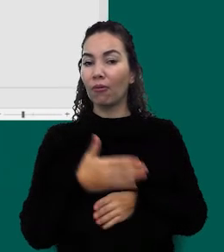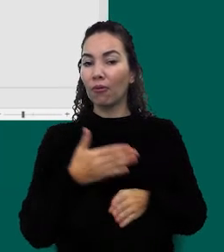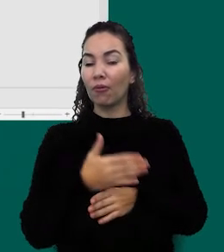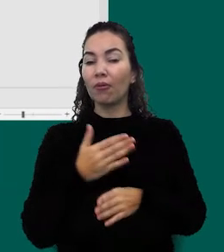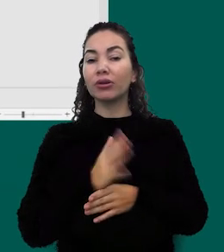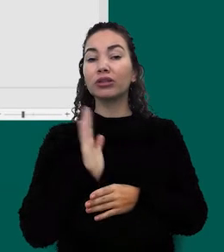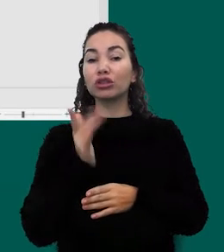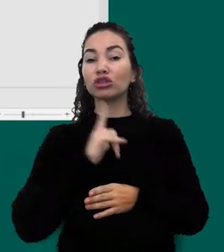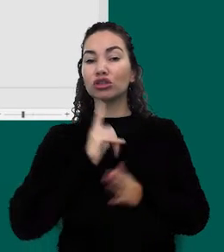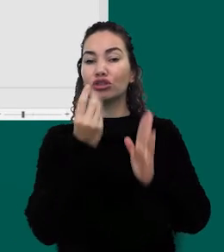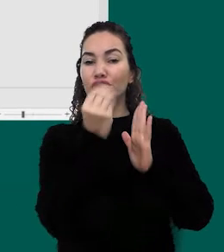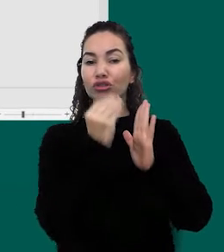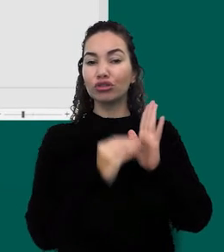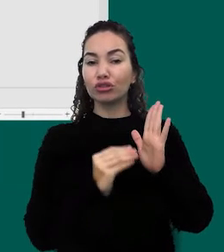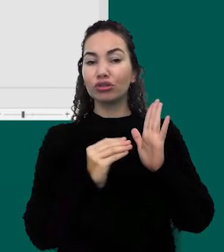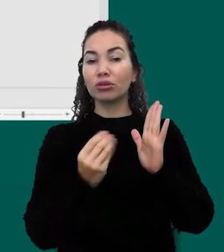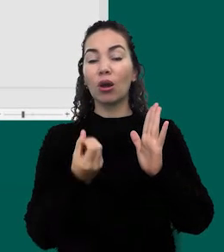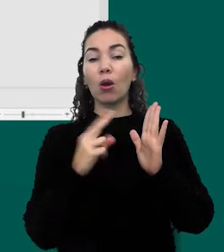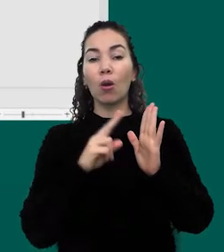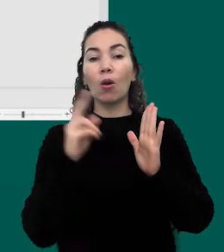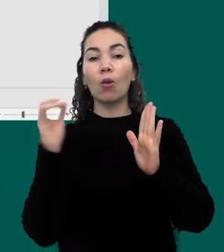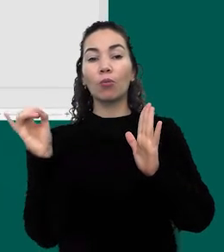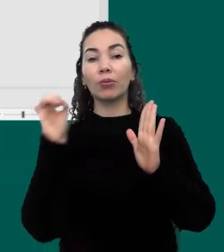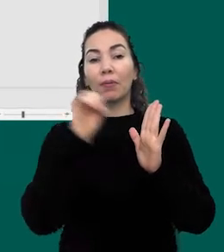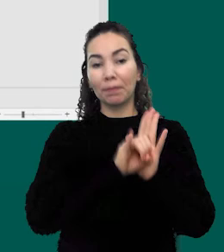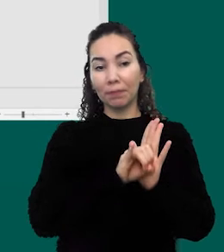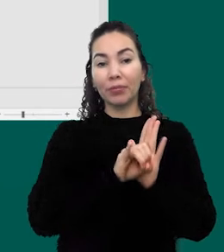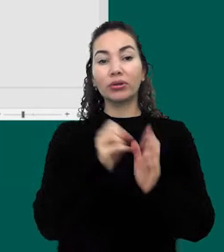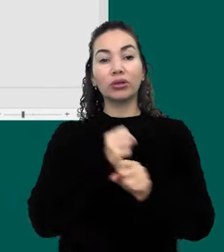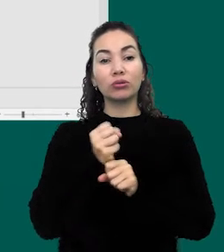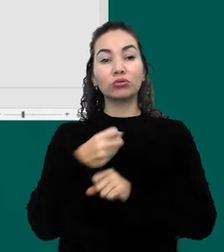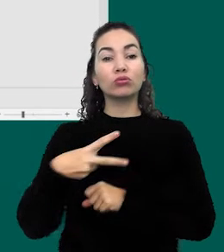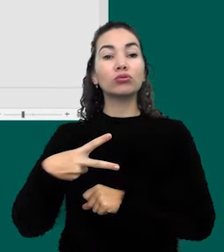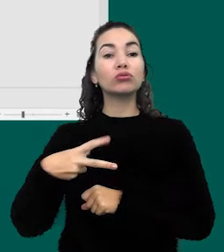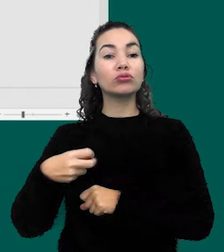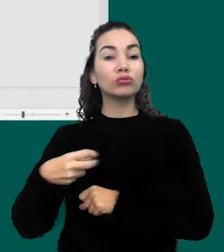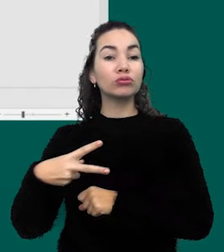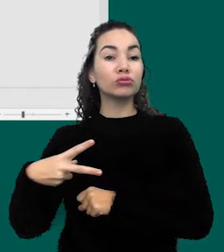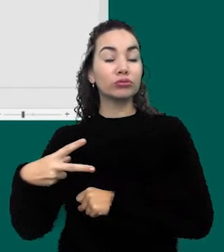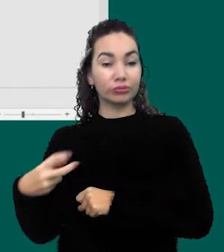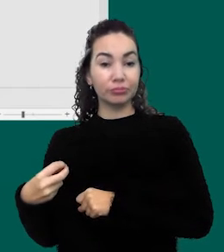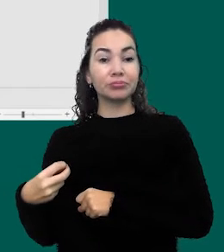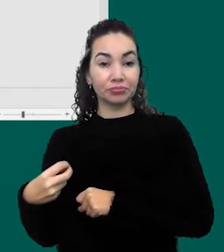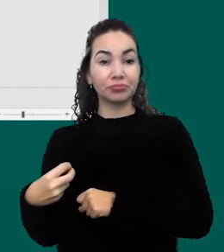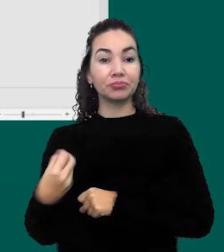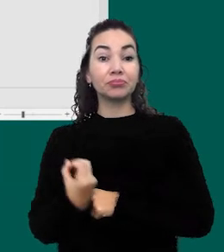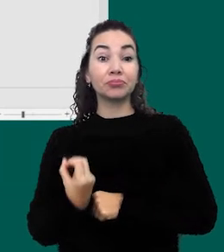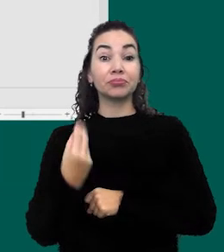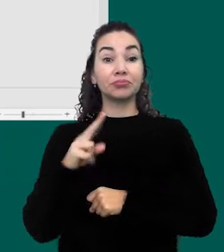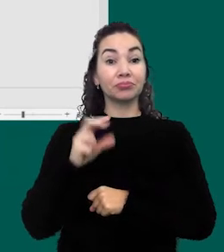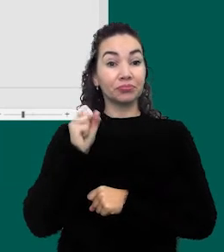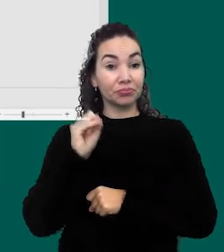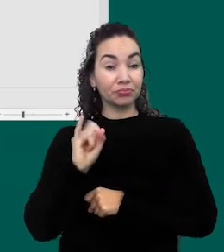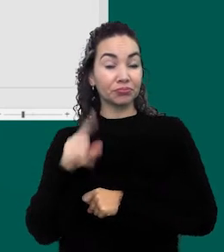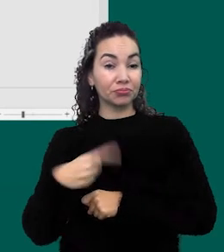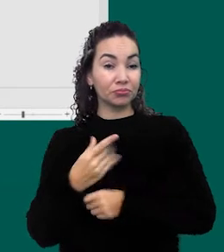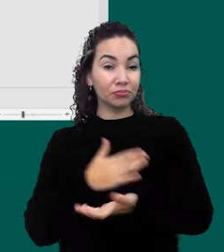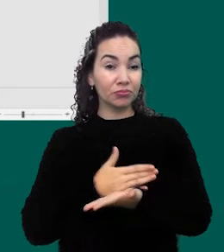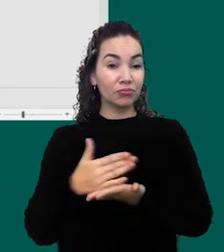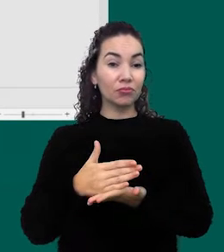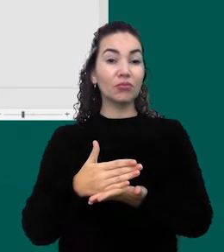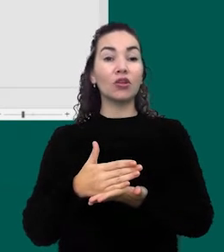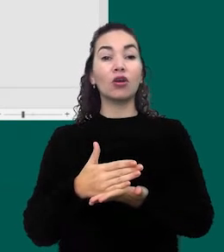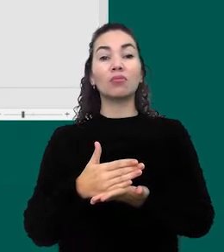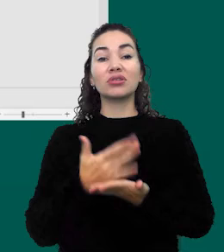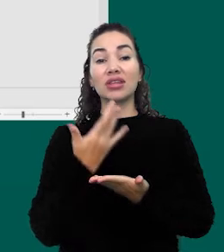declaração pré-preenchida, se nós vamos importar da declaração do ano de 2020, ou se nós vamos começar com a declaração